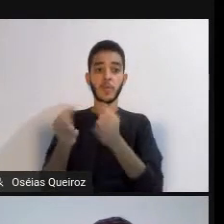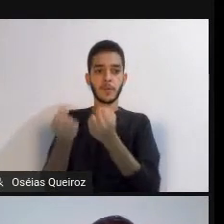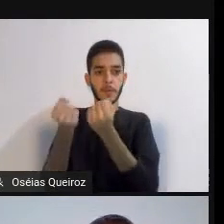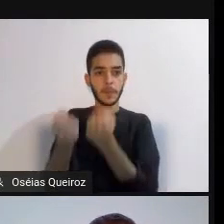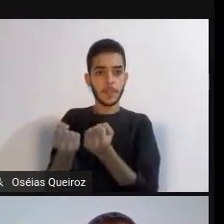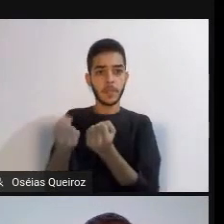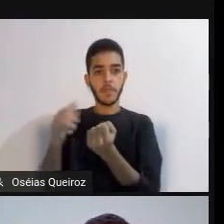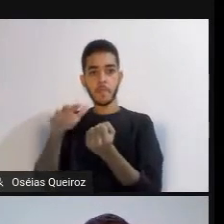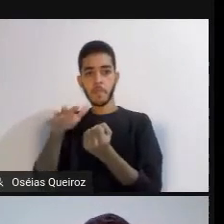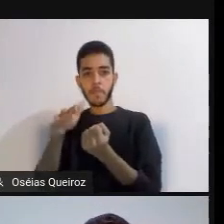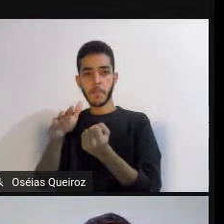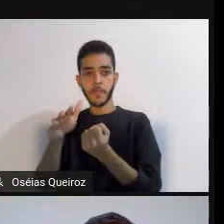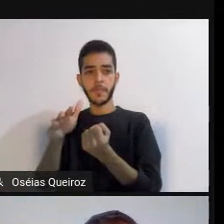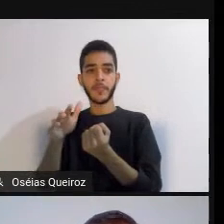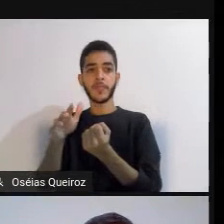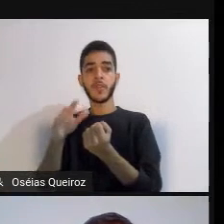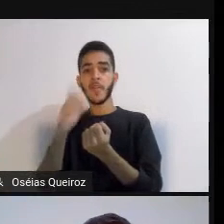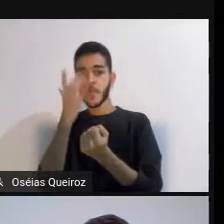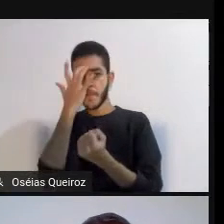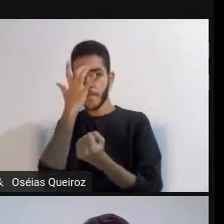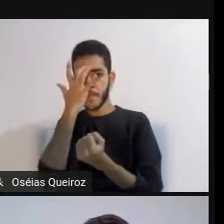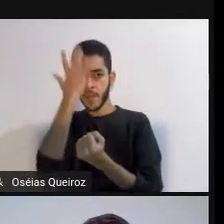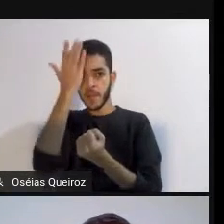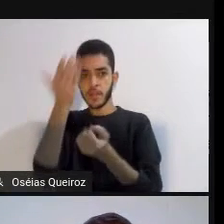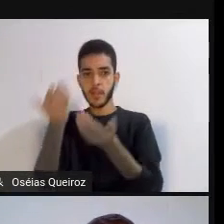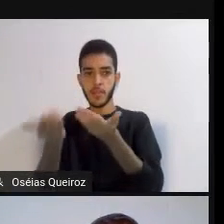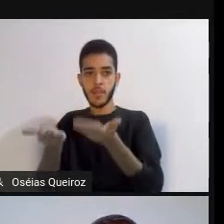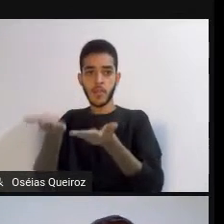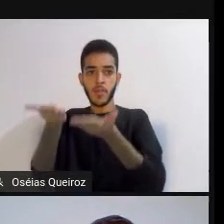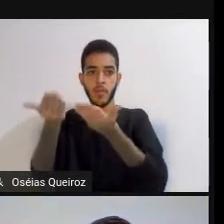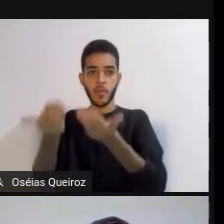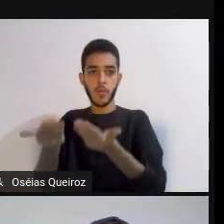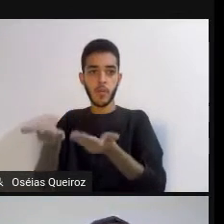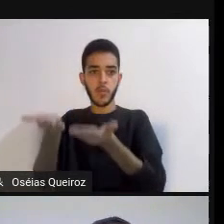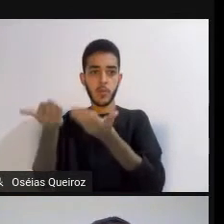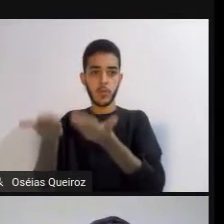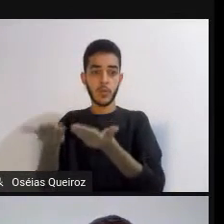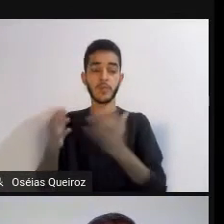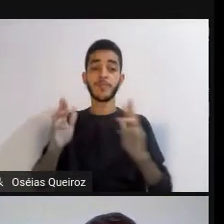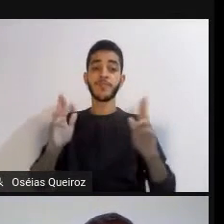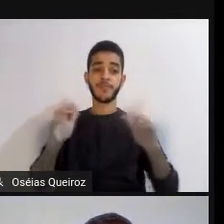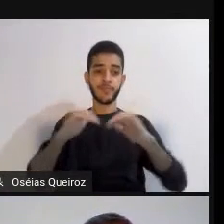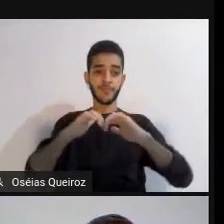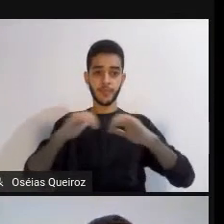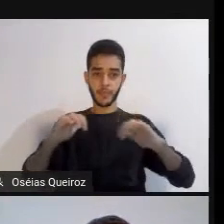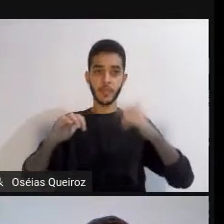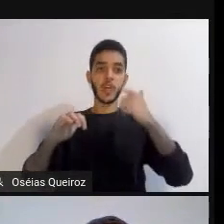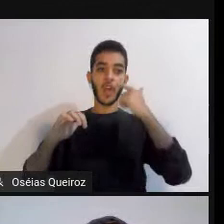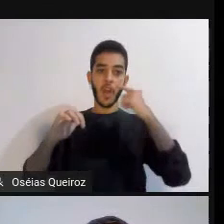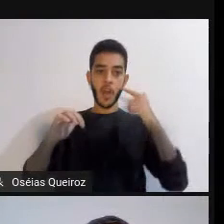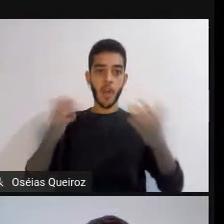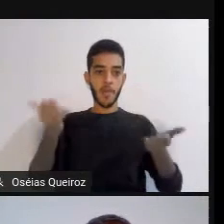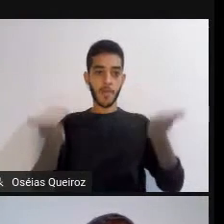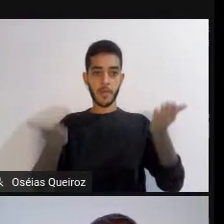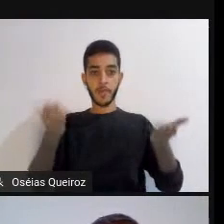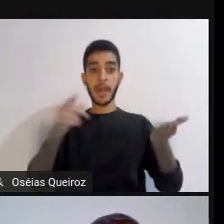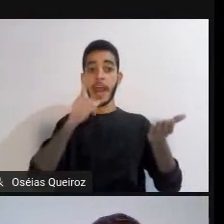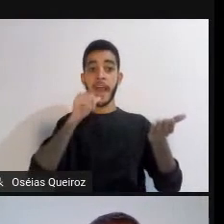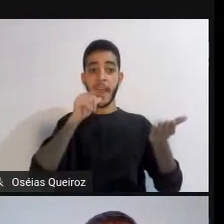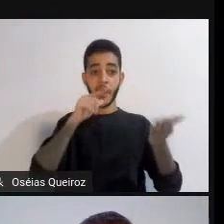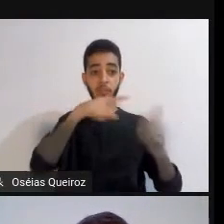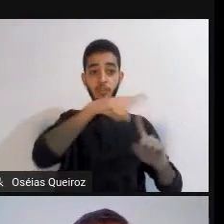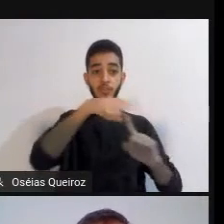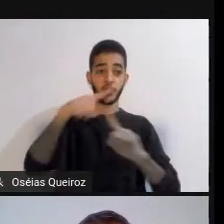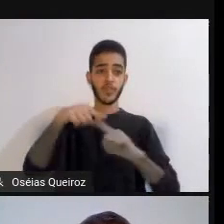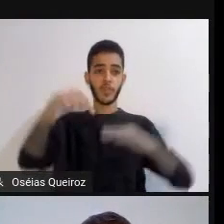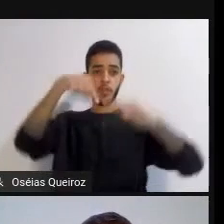que facilitavam a sua flutuabilidade. Então, existe um padrão vertical na coluna d'água que também